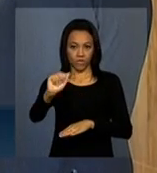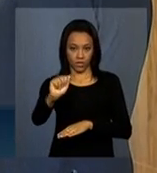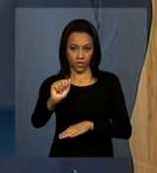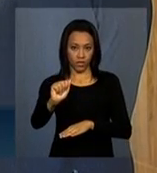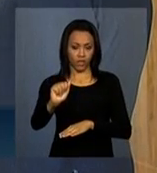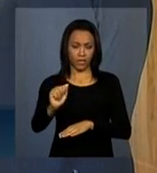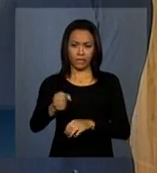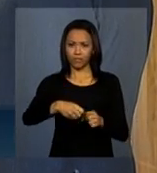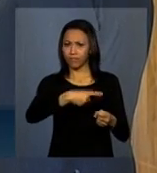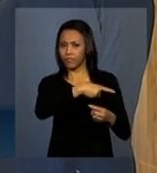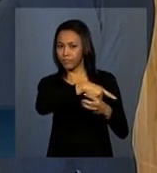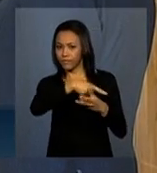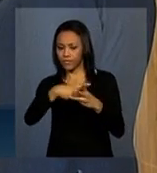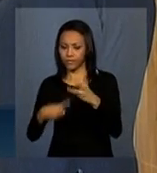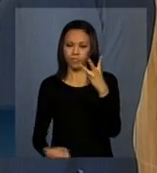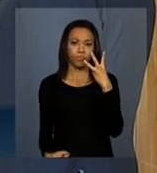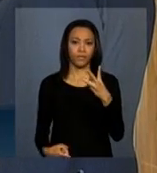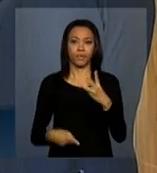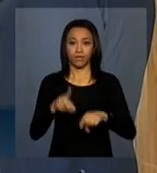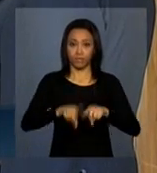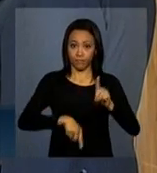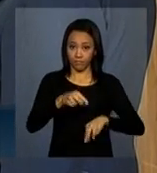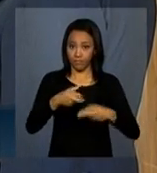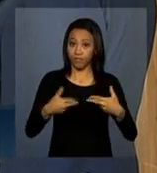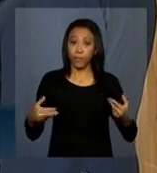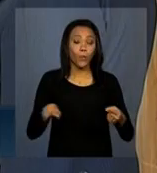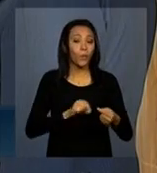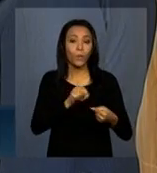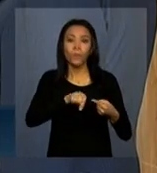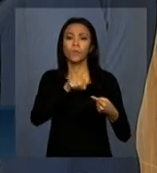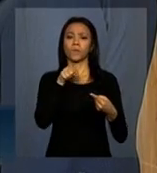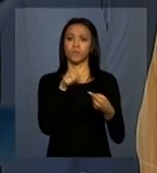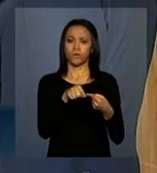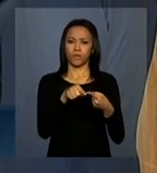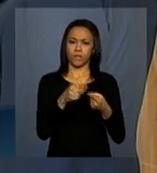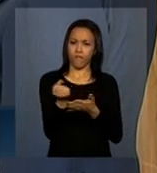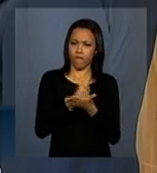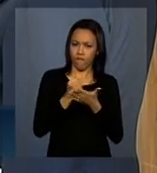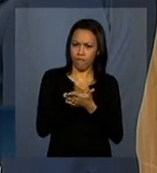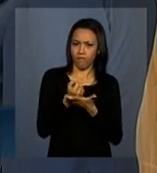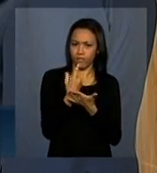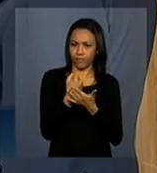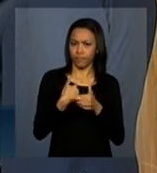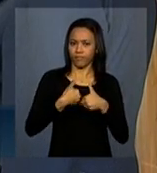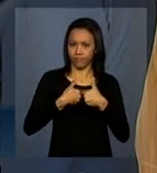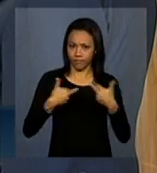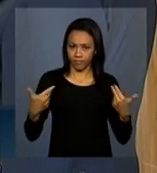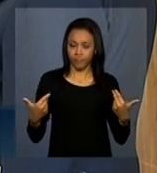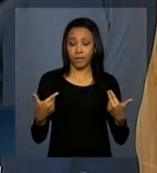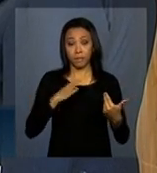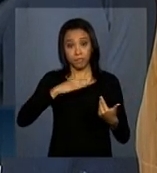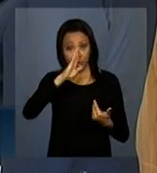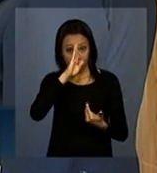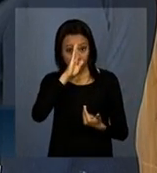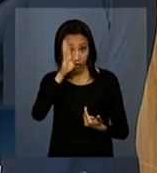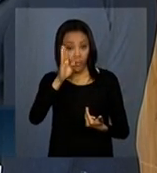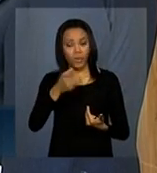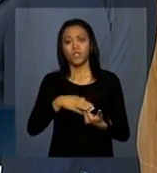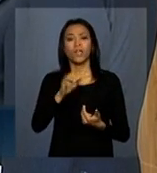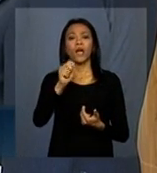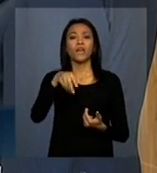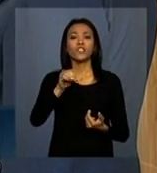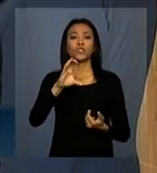três principais tipos de produtos, que são os produtos farmacêuticos, principalmente anticorpos